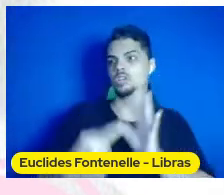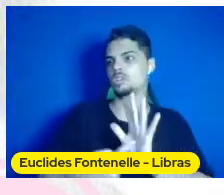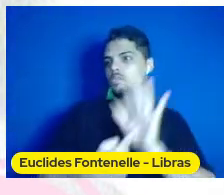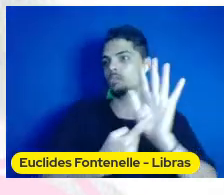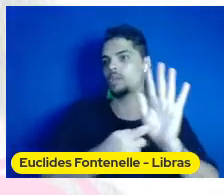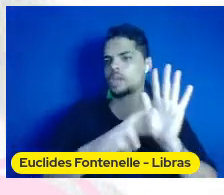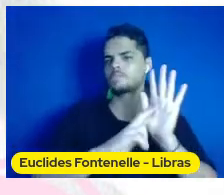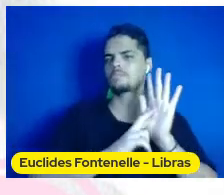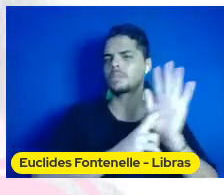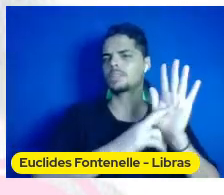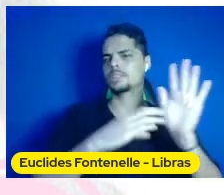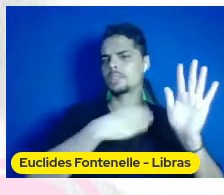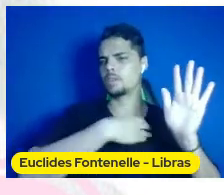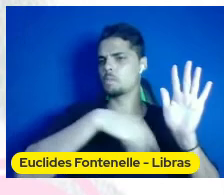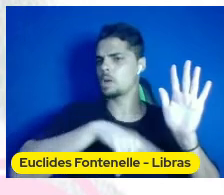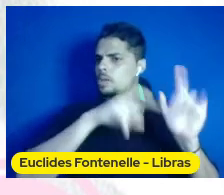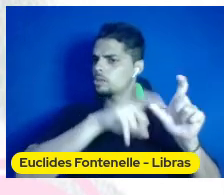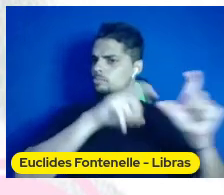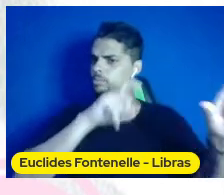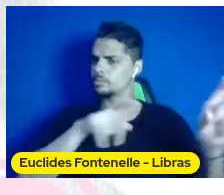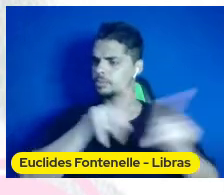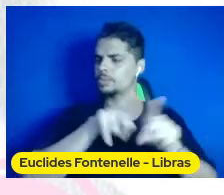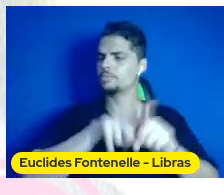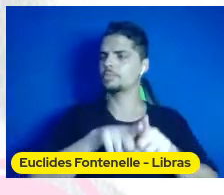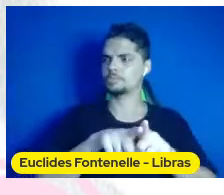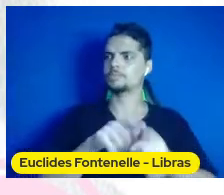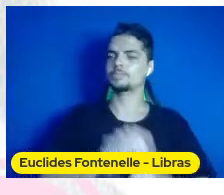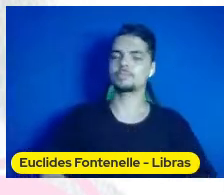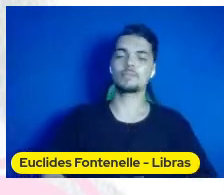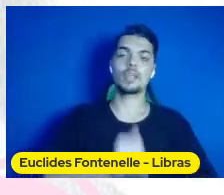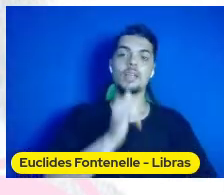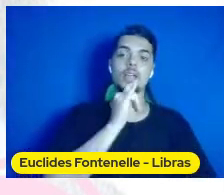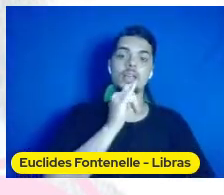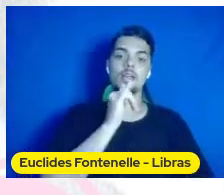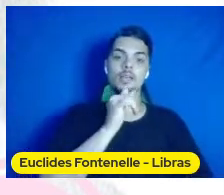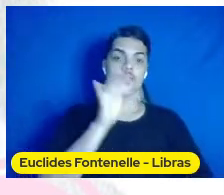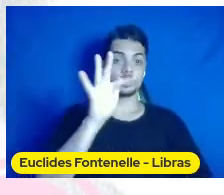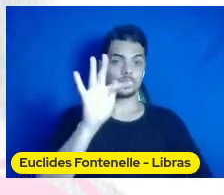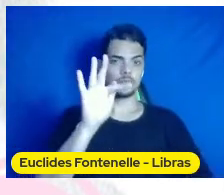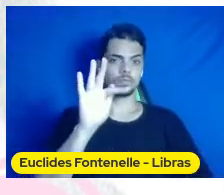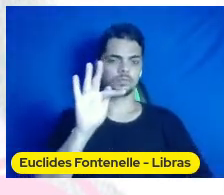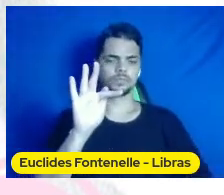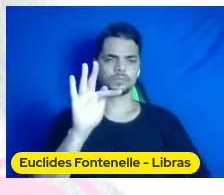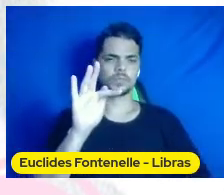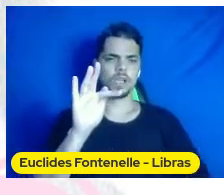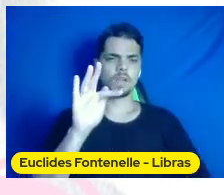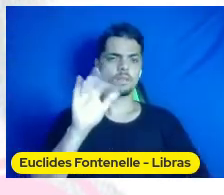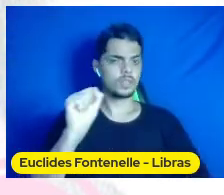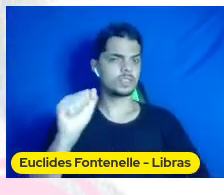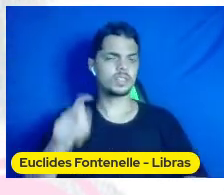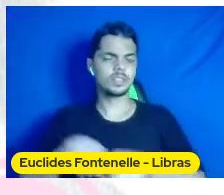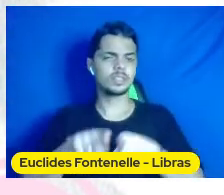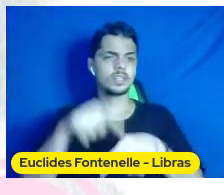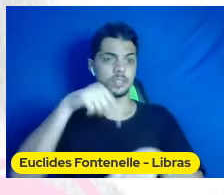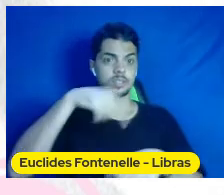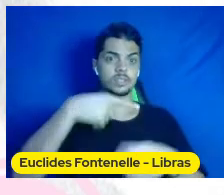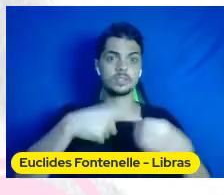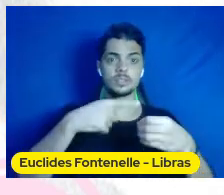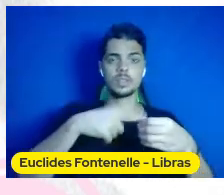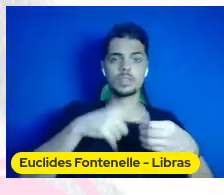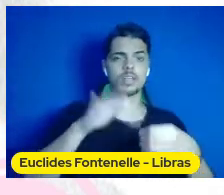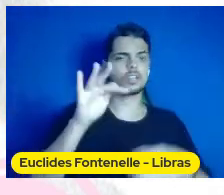gente está em Feira de Santana, a gente tem o estúdio em Feira de Santana. E São José